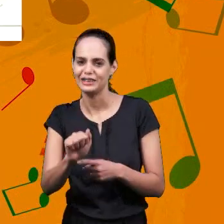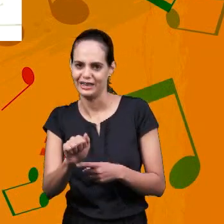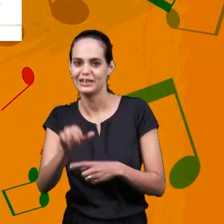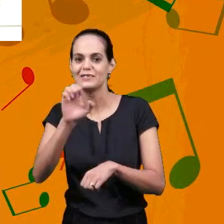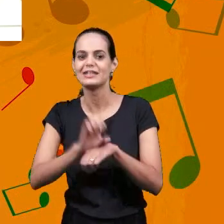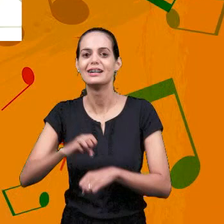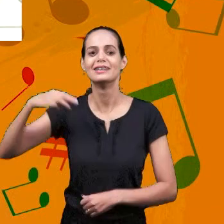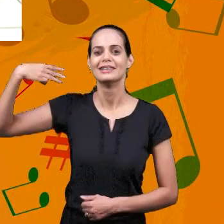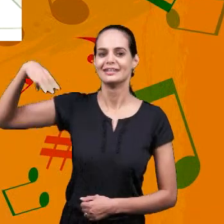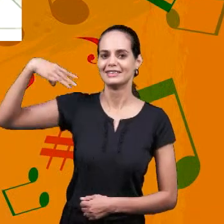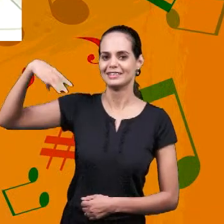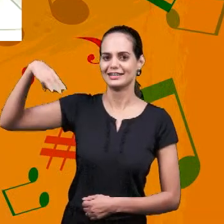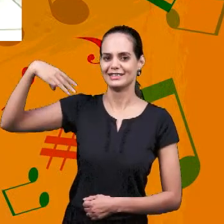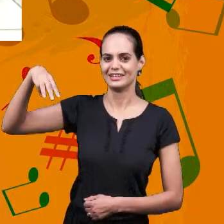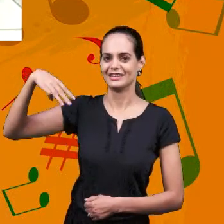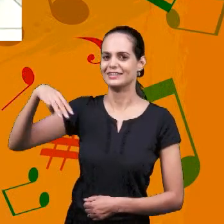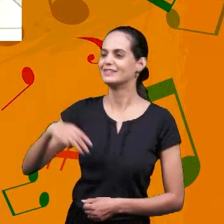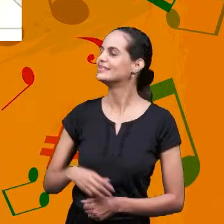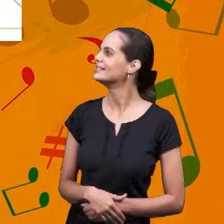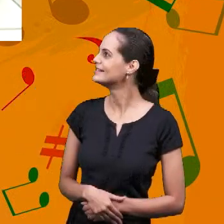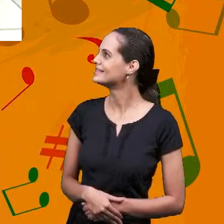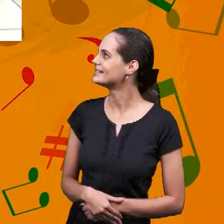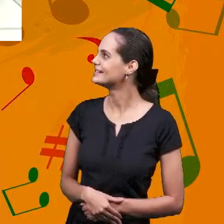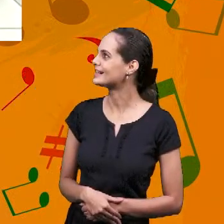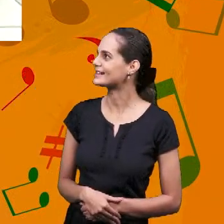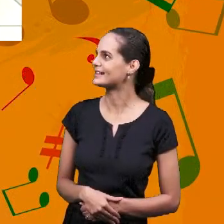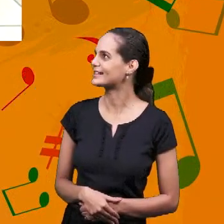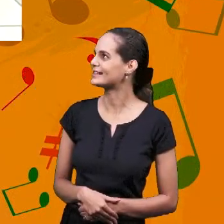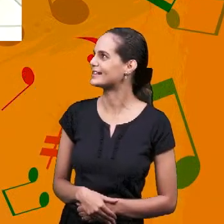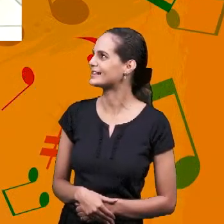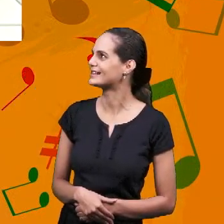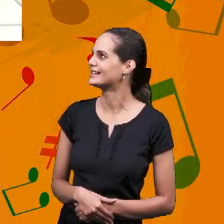Isabelle de São Luís, Maranhão.